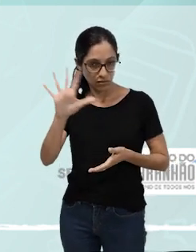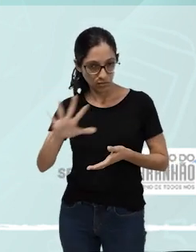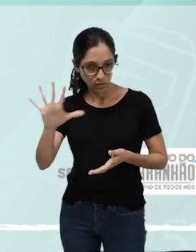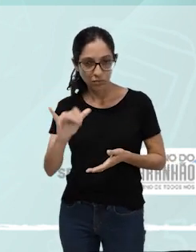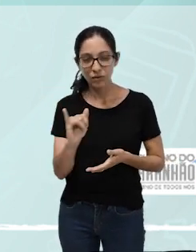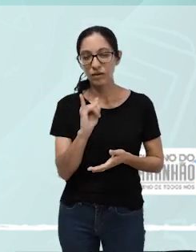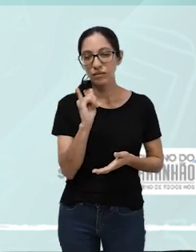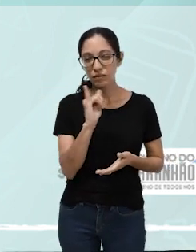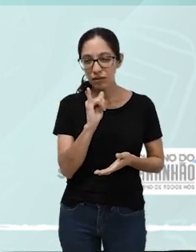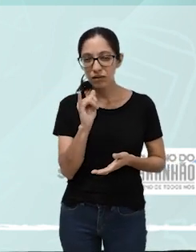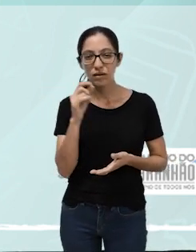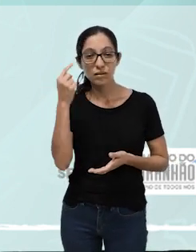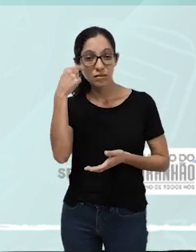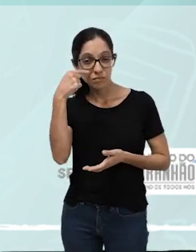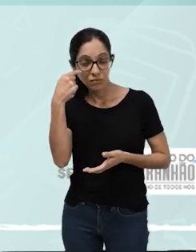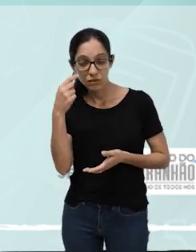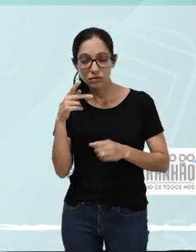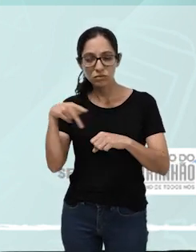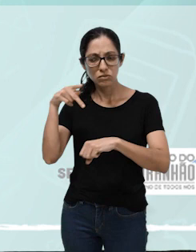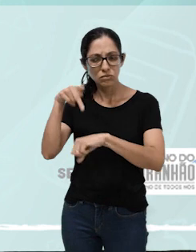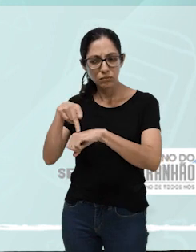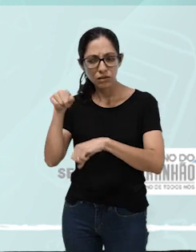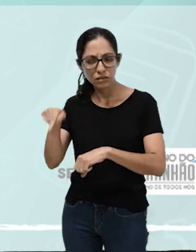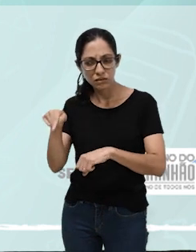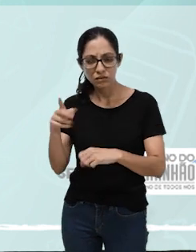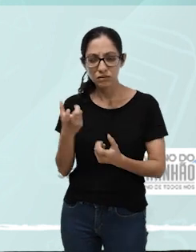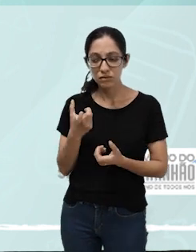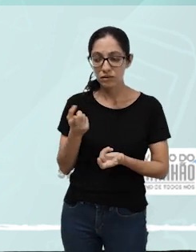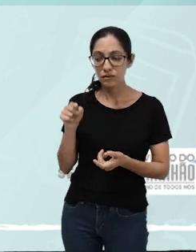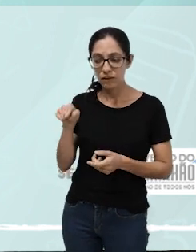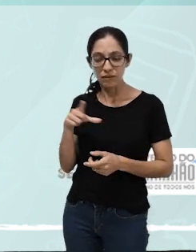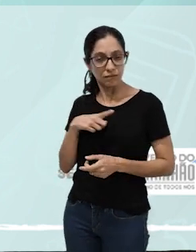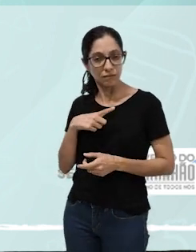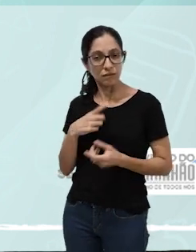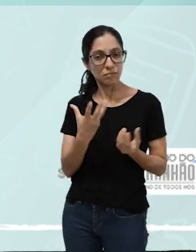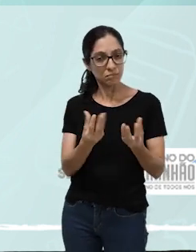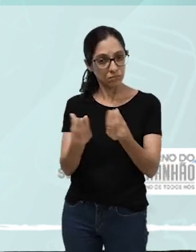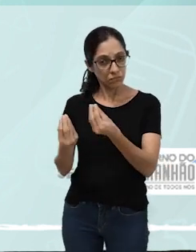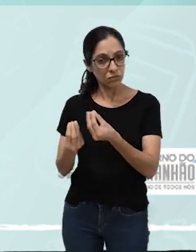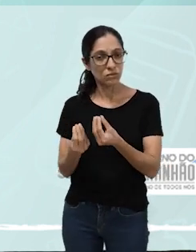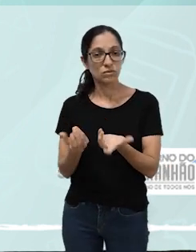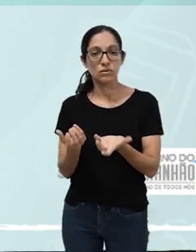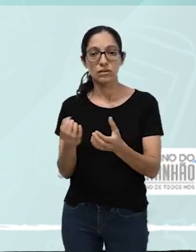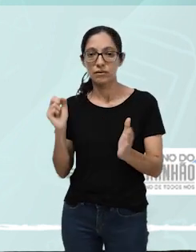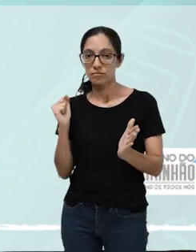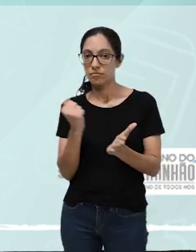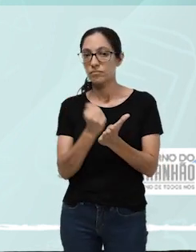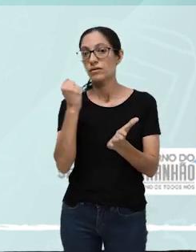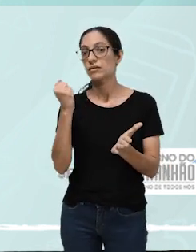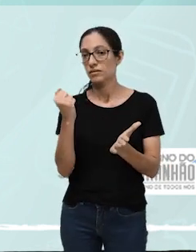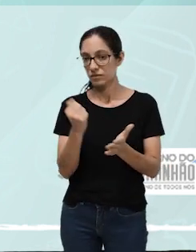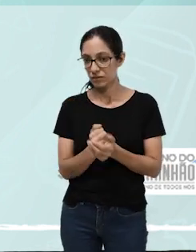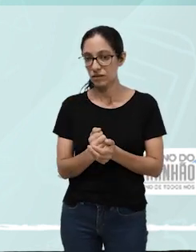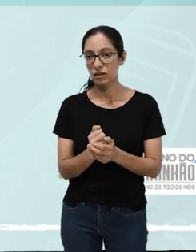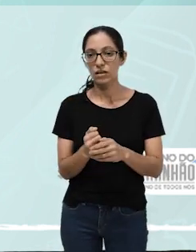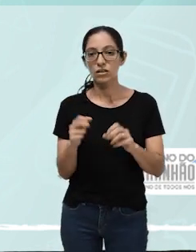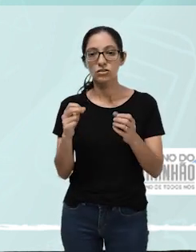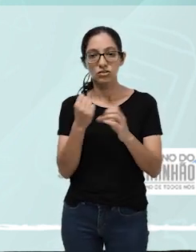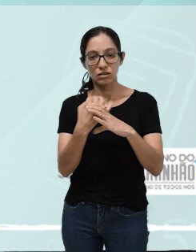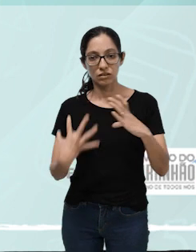Espanha são os países mais procurados certamente por manterem vivos traços de séculos medievais e